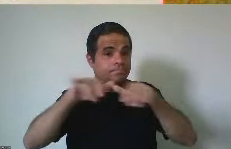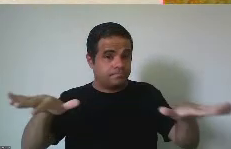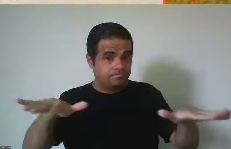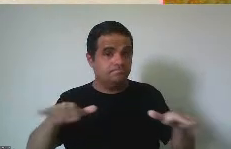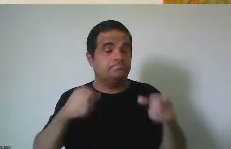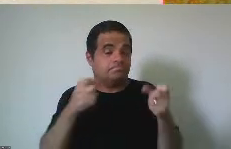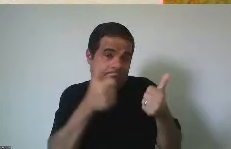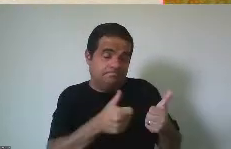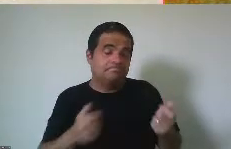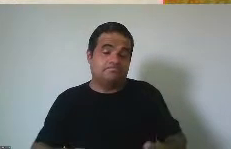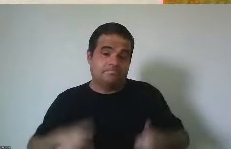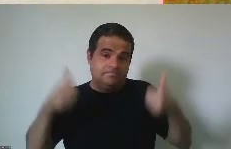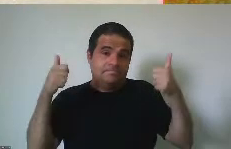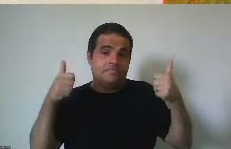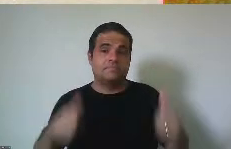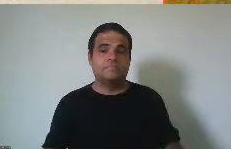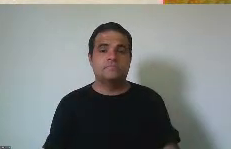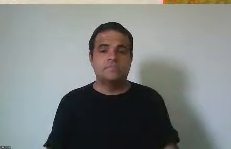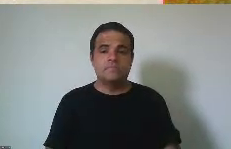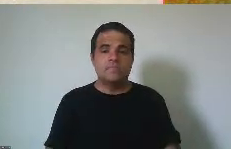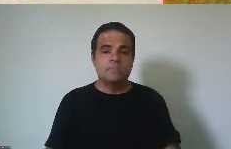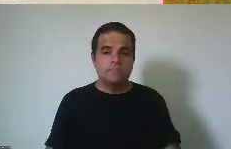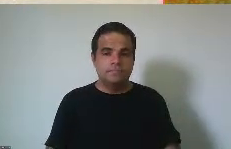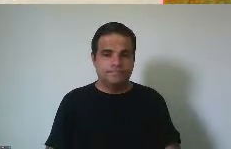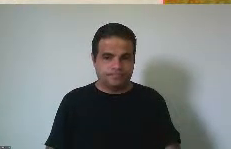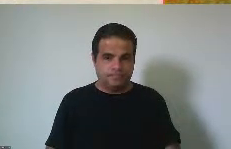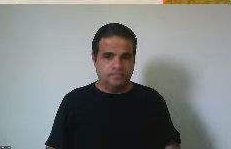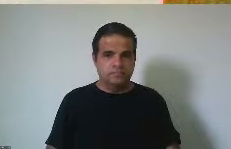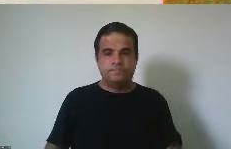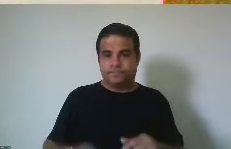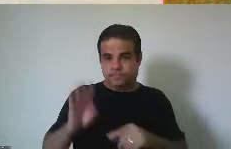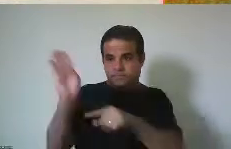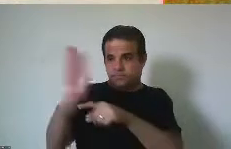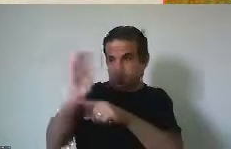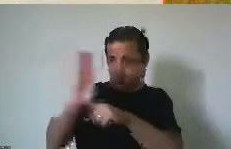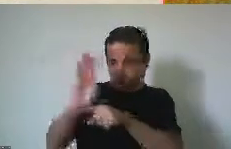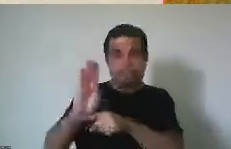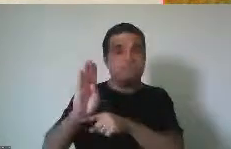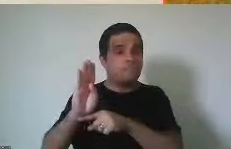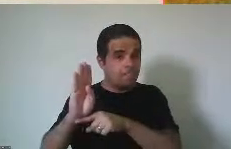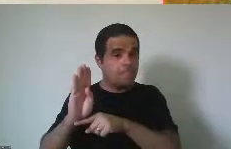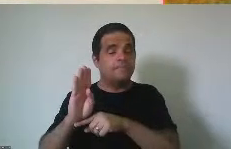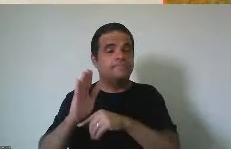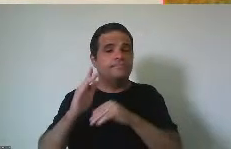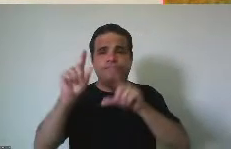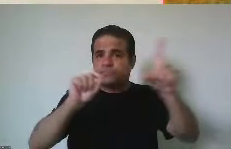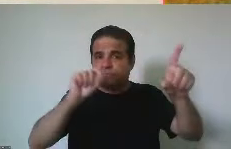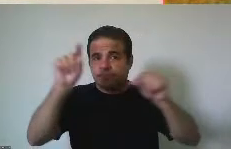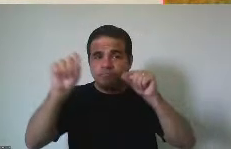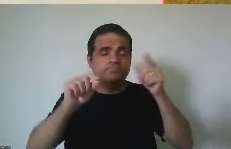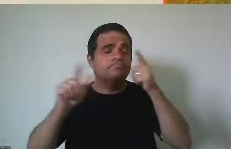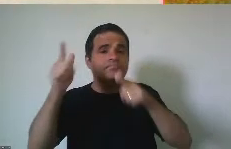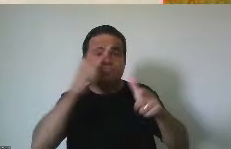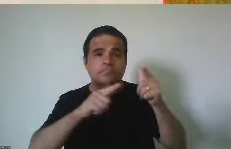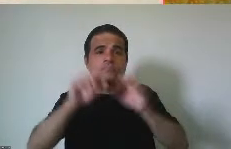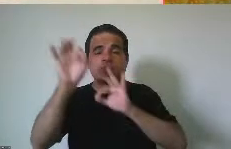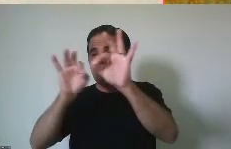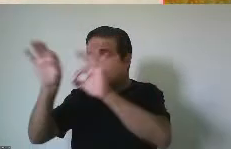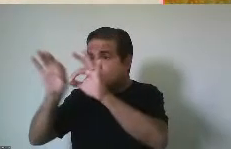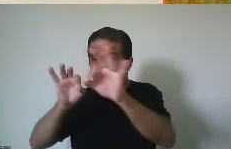exemplo ela Além disso as baterias São modulares escaláveis Então você consegue ajustar